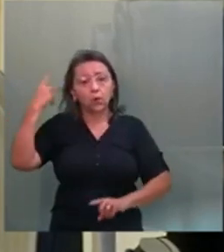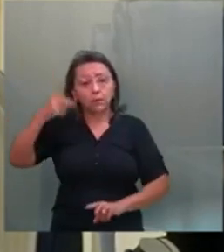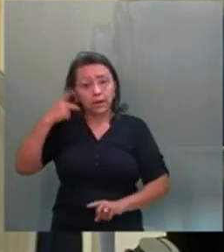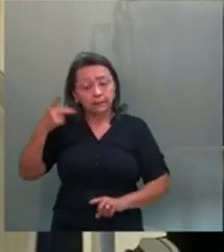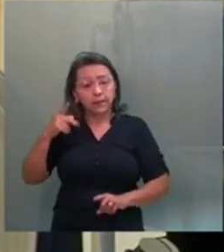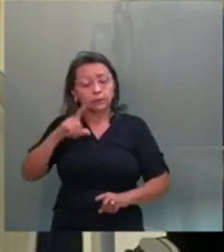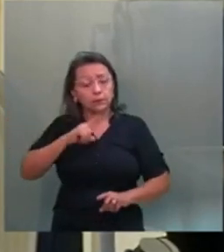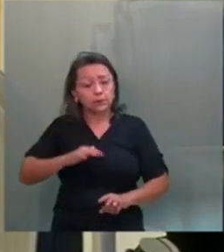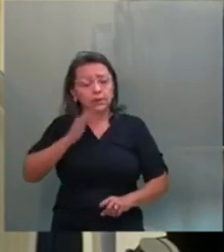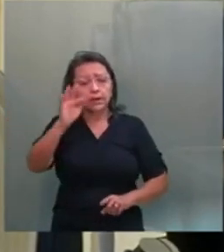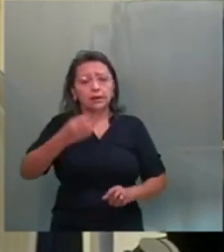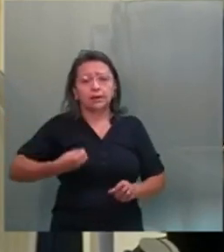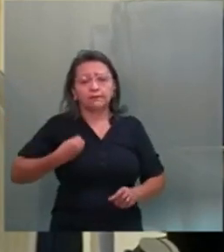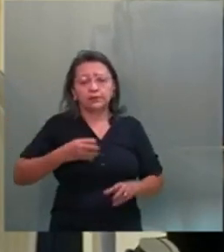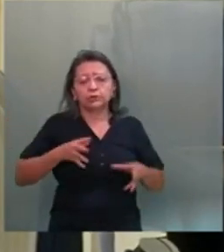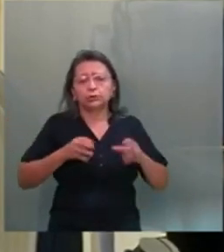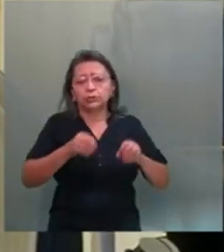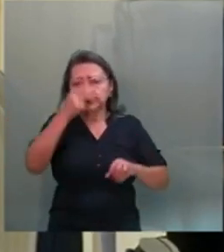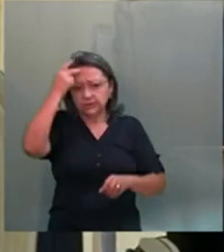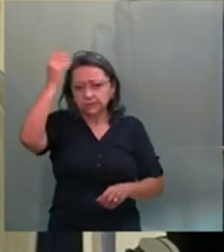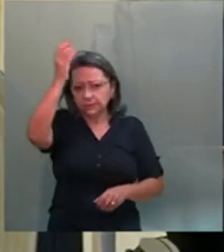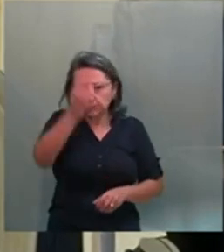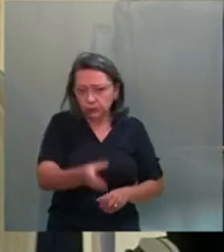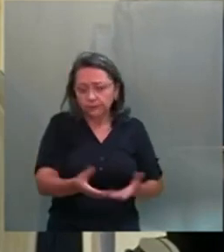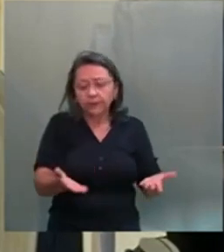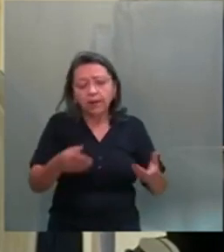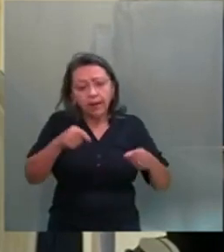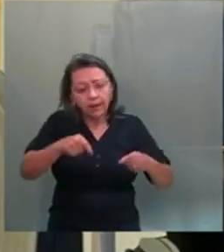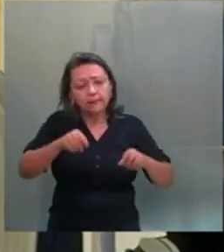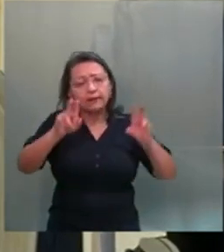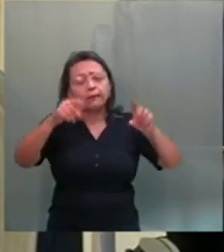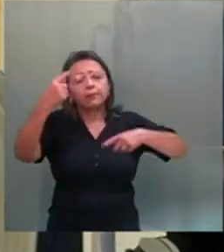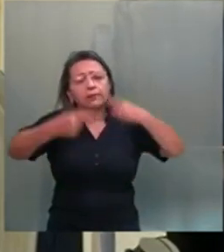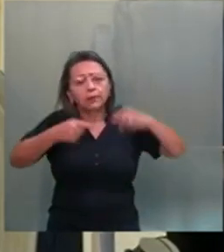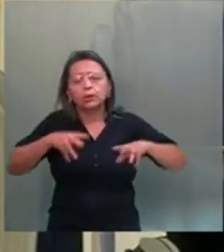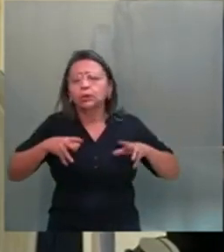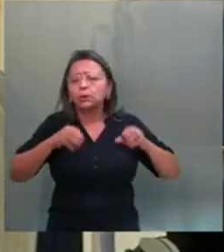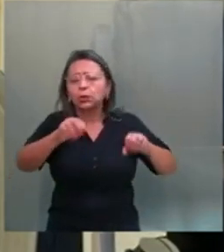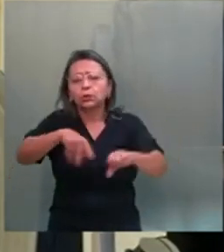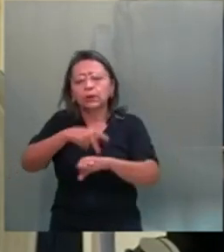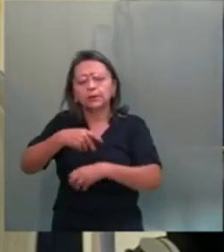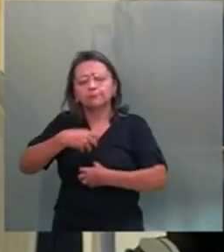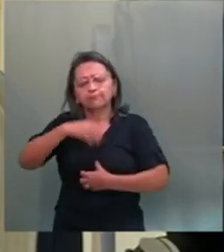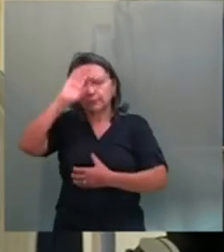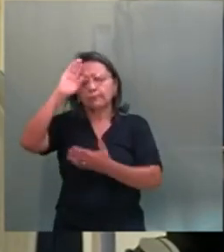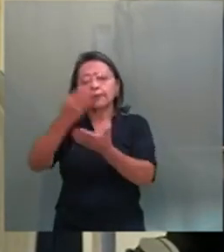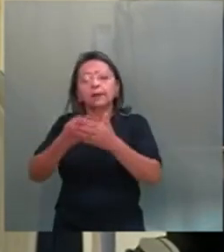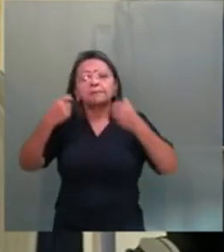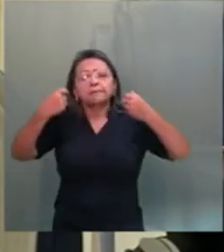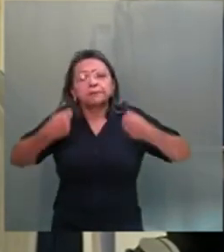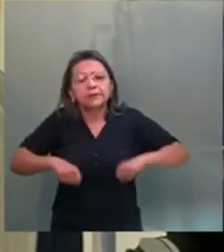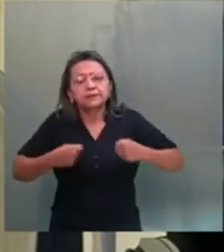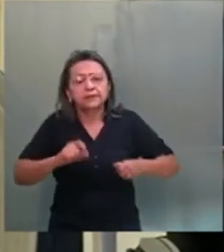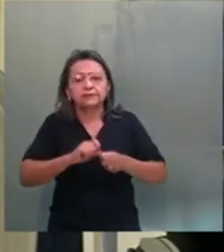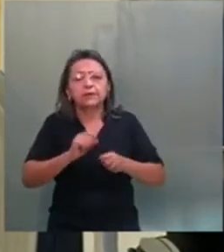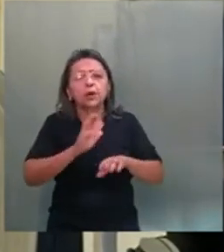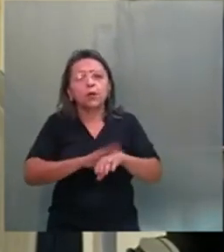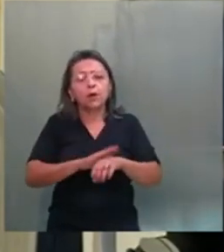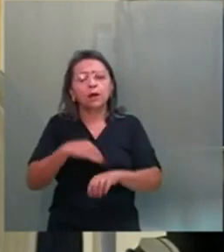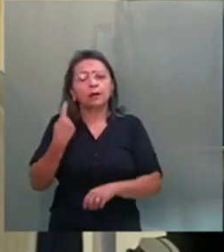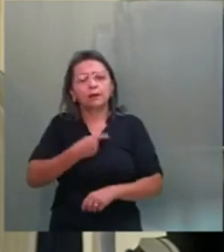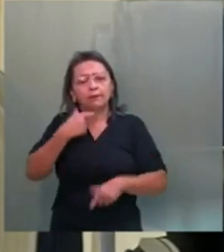terá na vida das pessoas. Essa é uma discussão que todo o país, eu acredito, precisa fazer quando